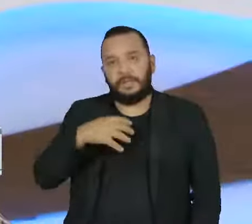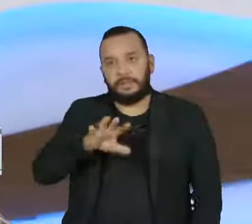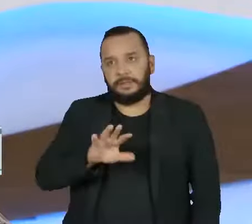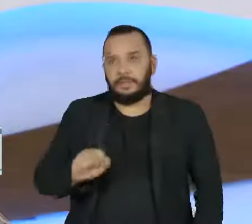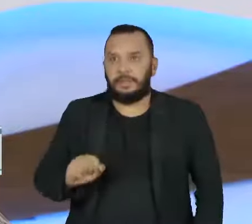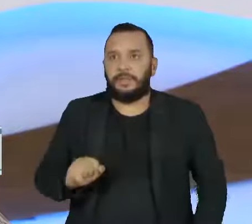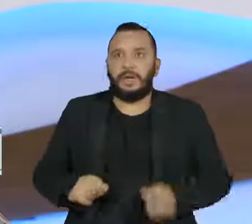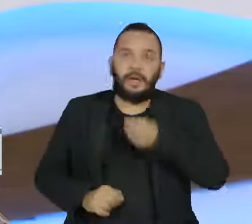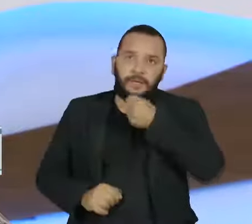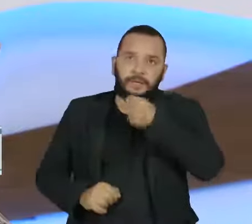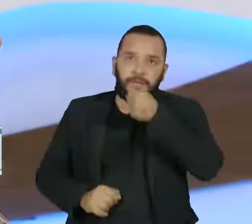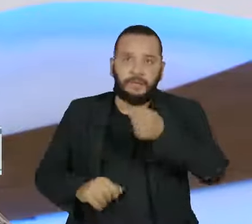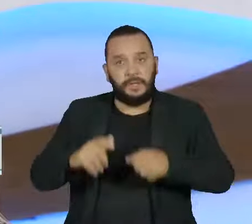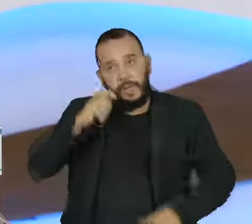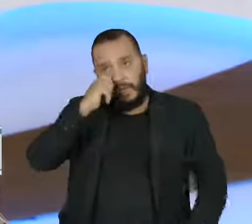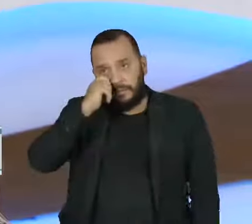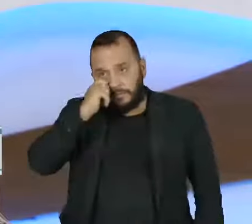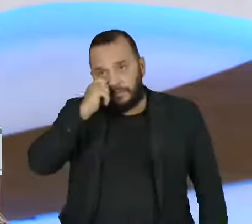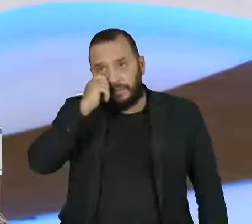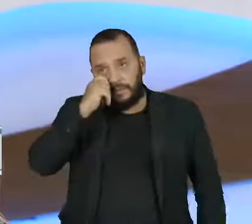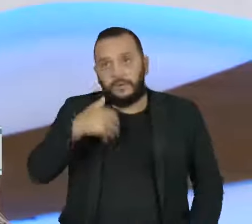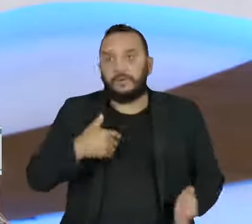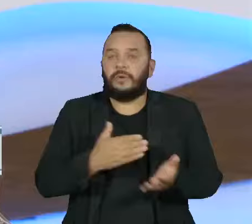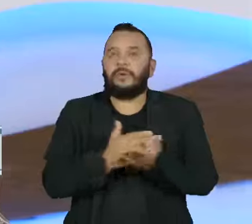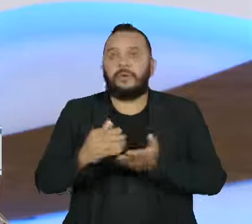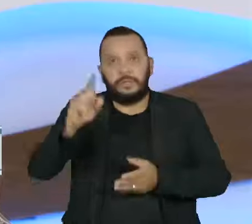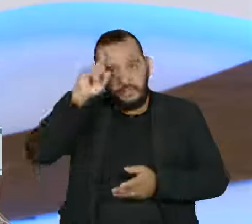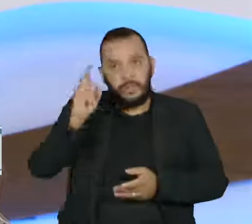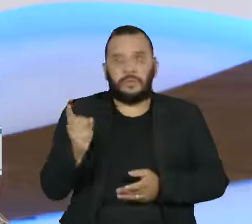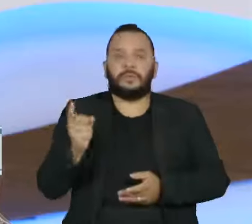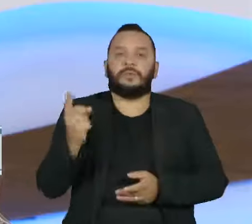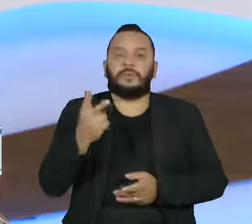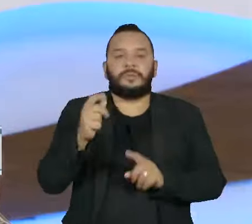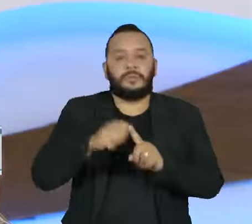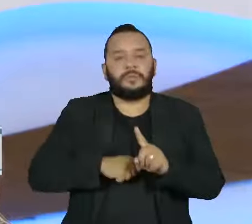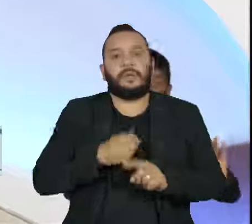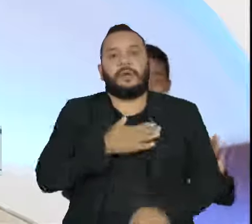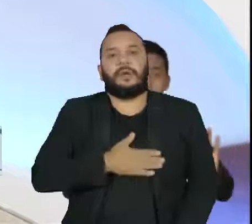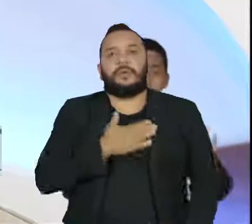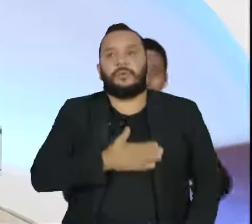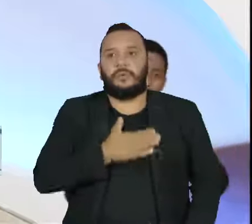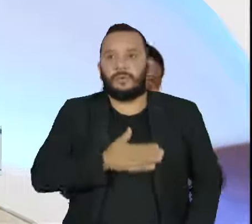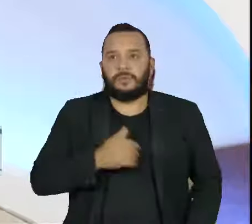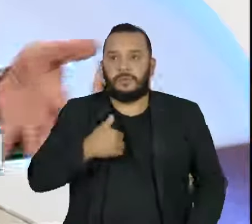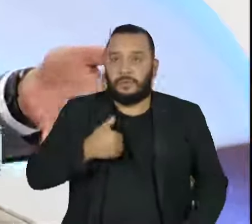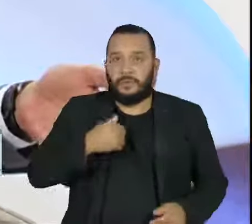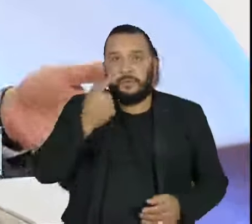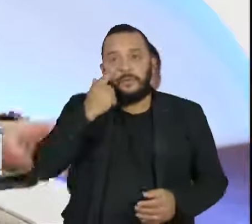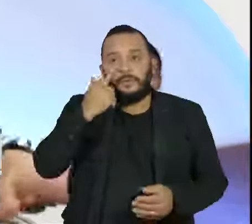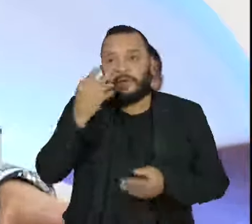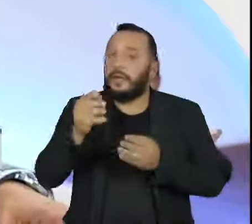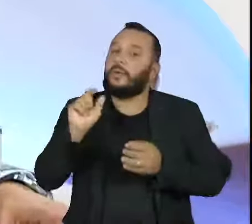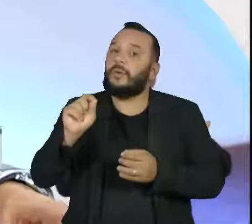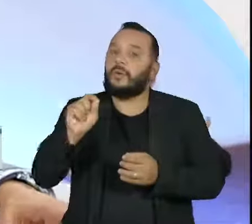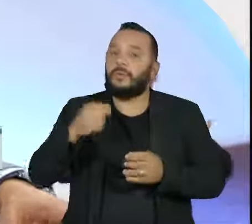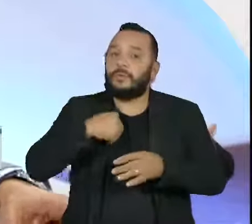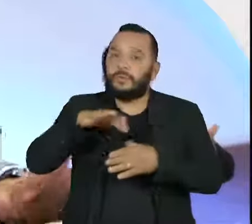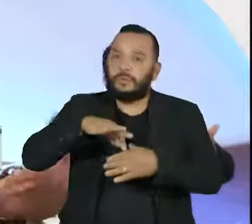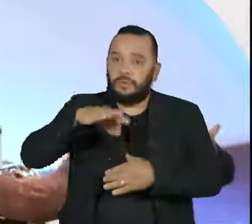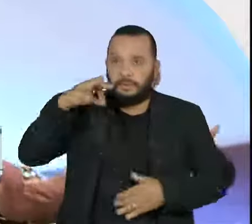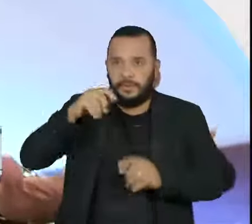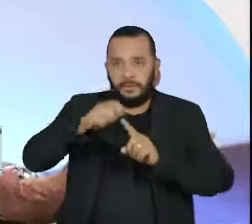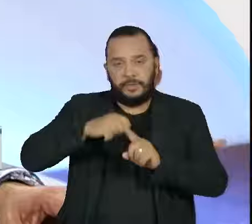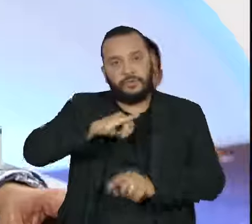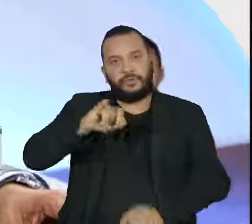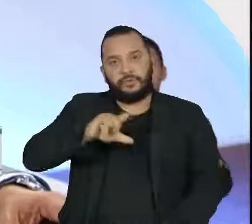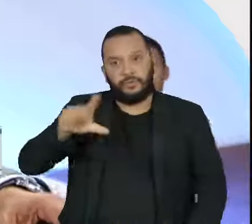As entrevistas serão ao vivo a partir de 12 de agosto. A ordem dos candidatos será decidida por meio de sorteio no início de